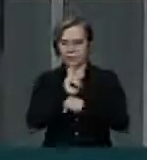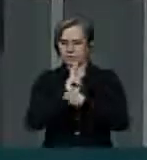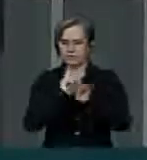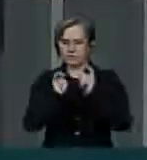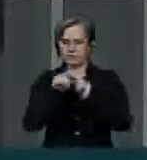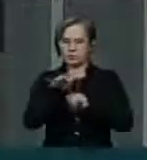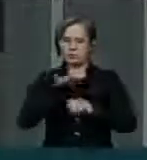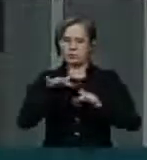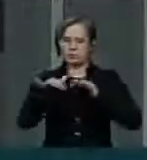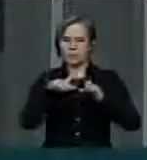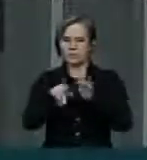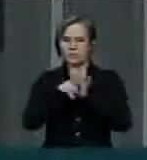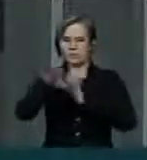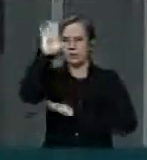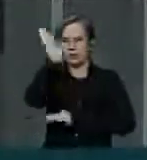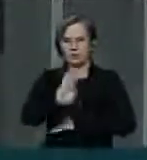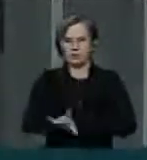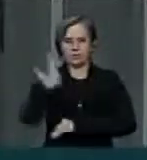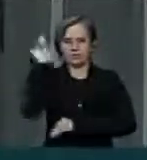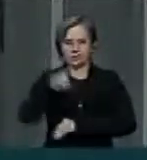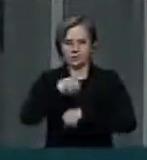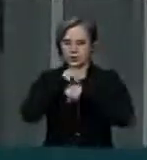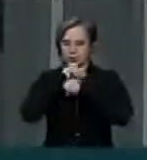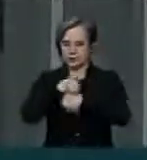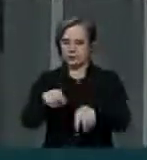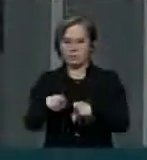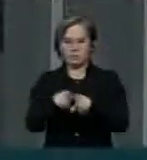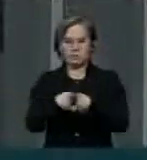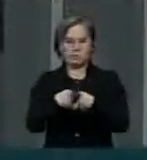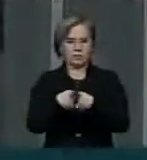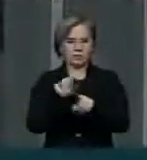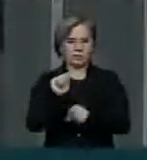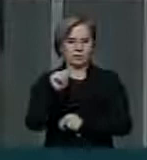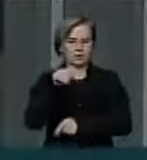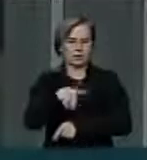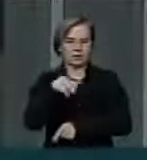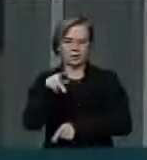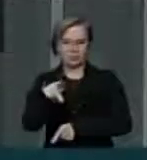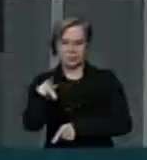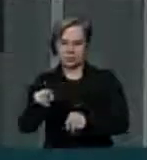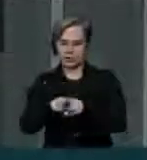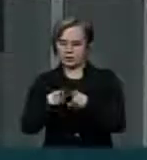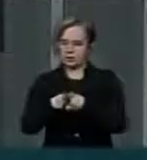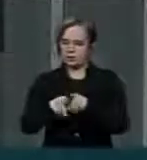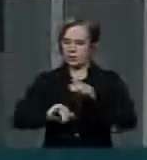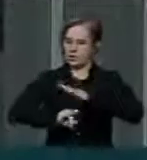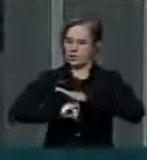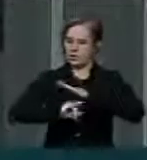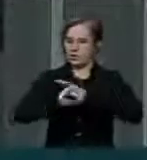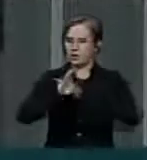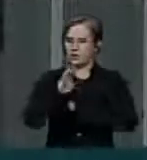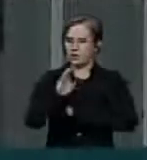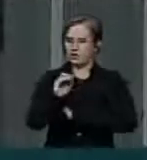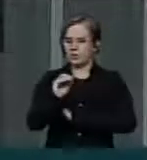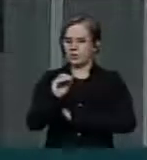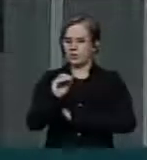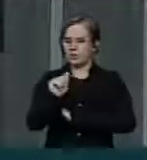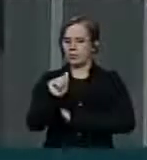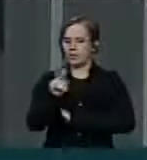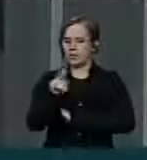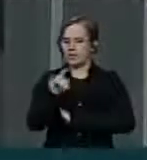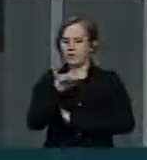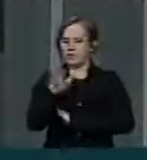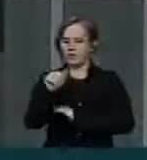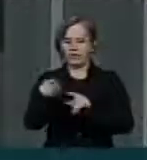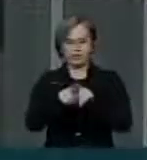pelo Direito ao Transporte, e também pertenço à ANTP, além do Instituto Rua Viva. O primeiro ponto basilar que